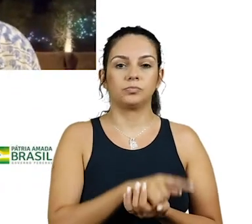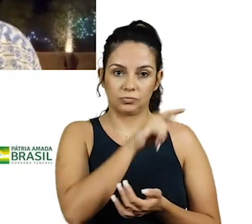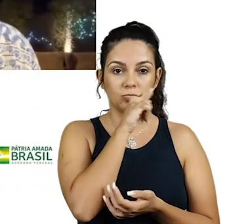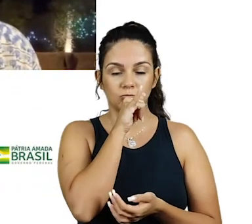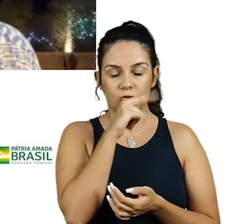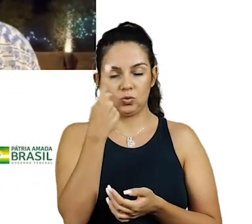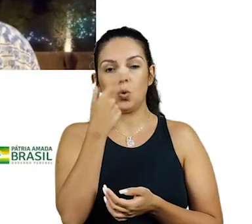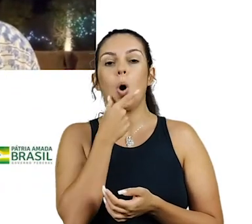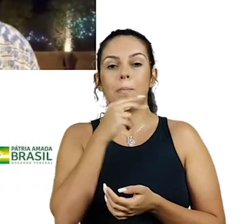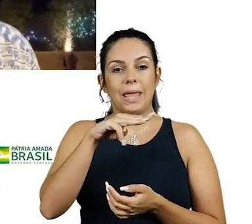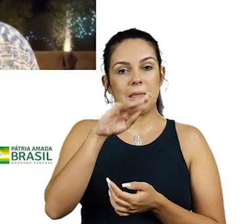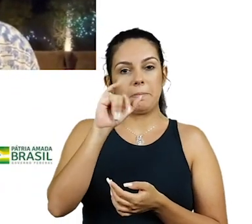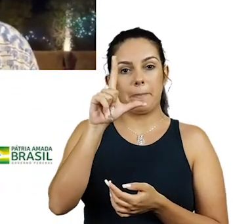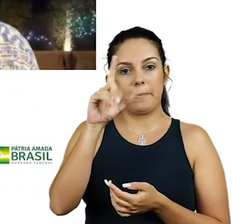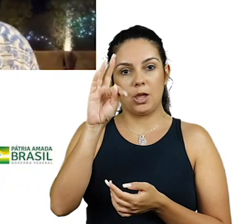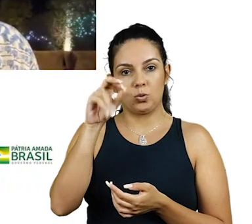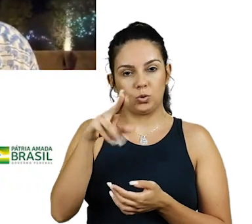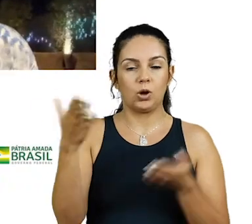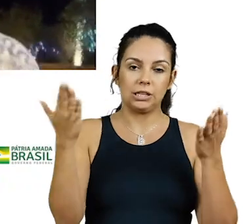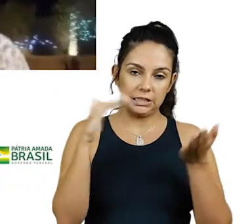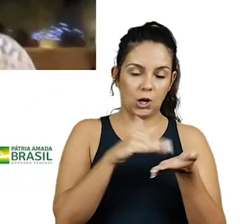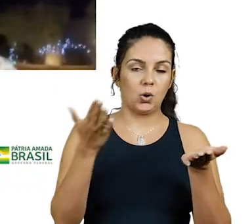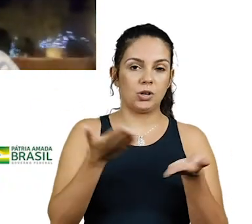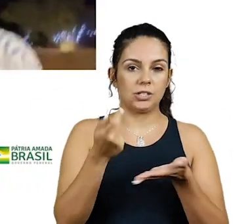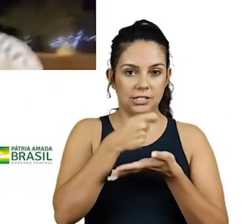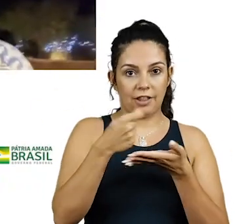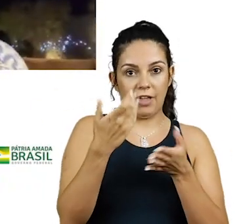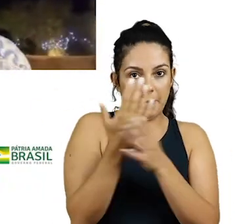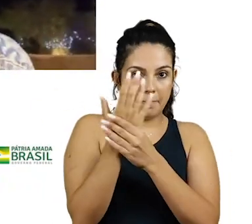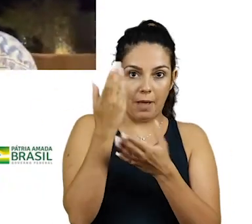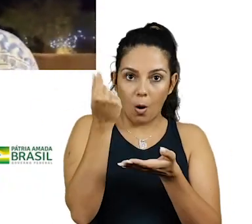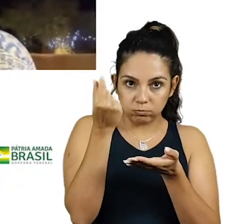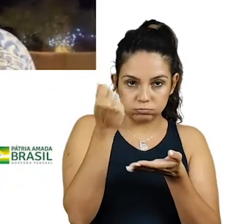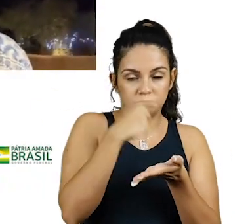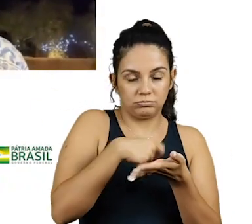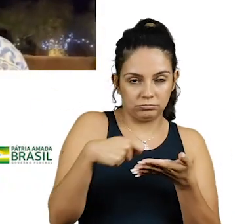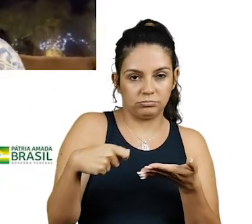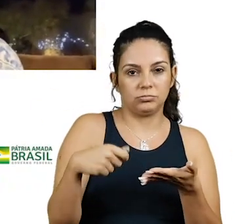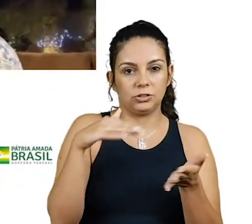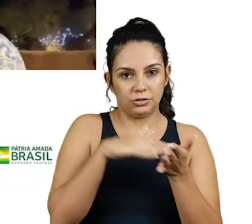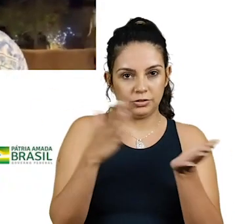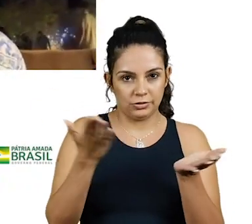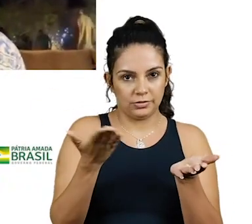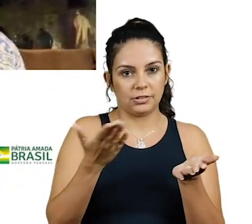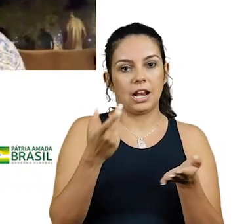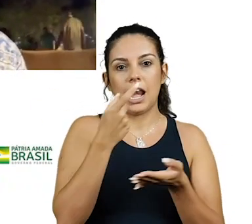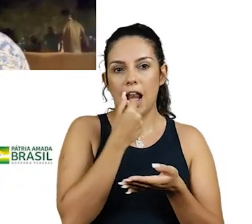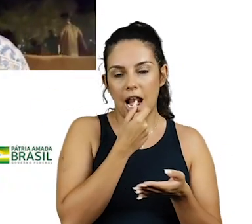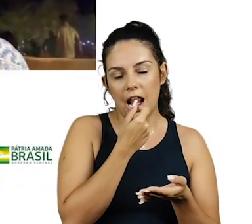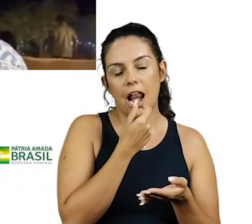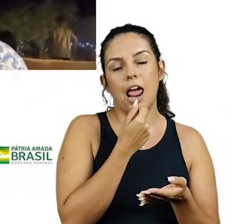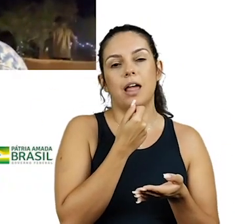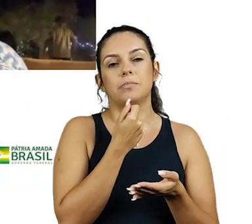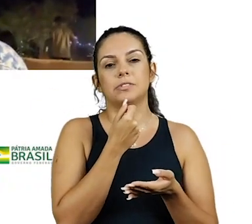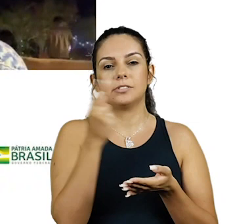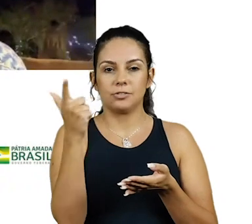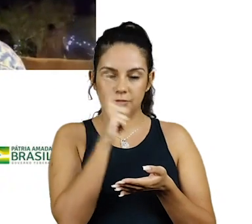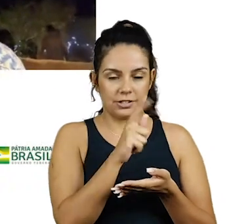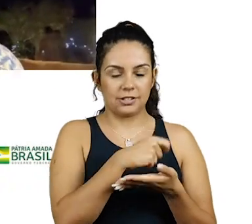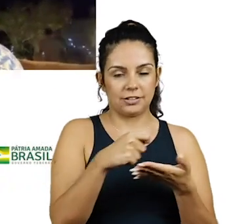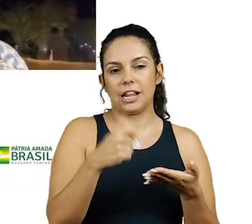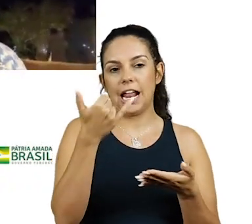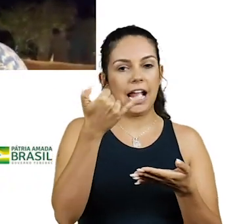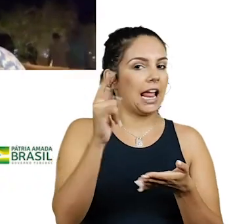exemplo, até hoje escreve à mão. Até hoje é lápis, ele realmente não consegue